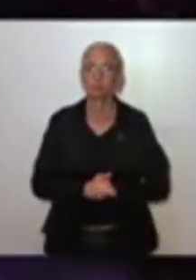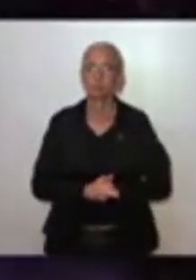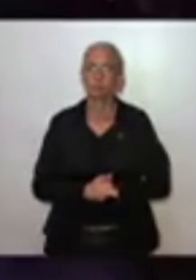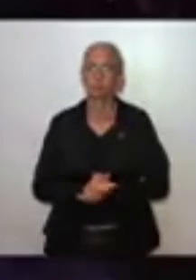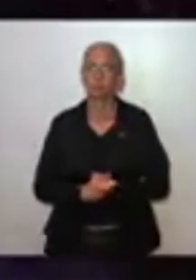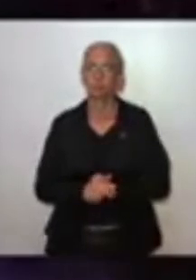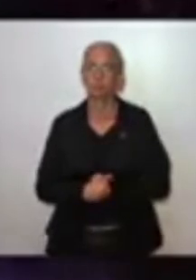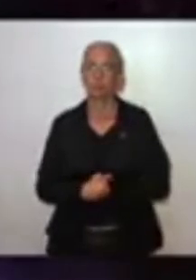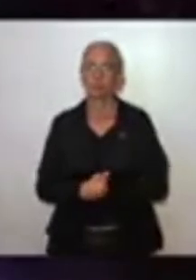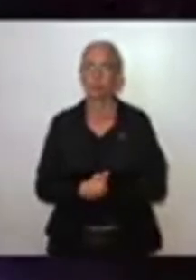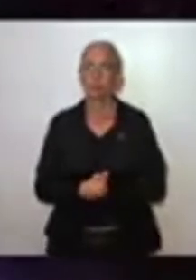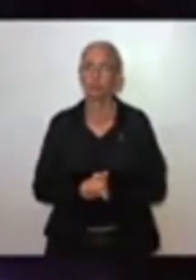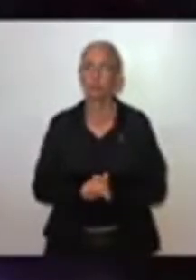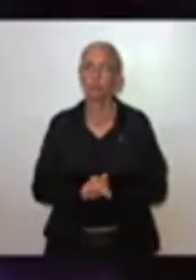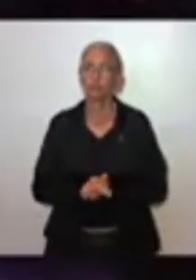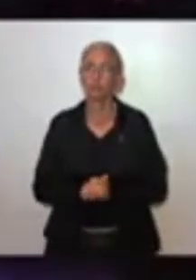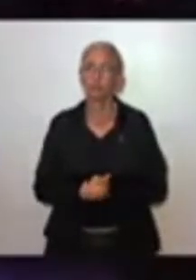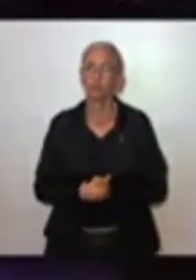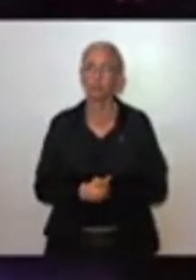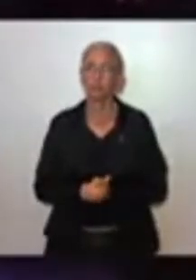E aí